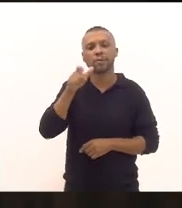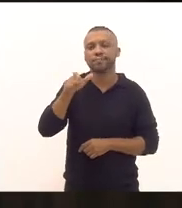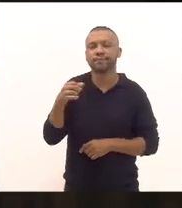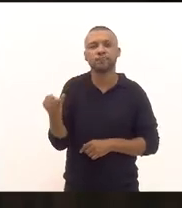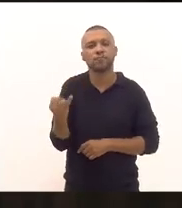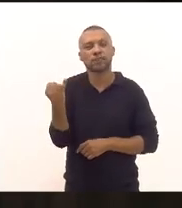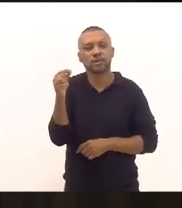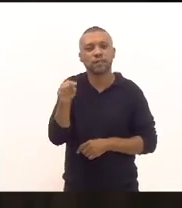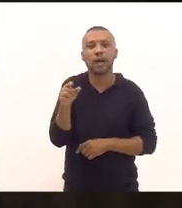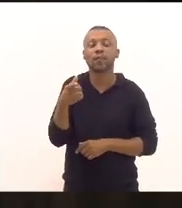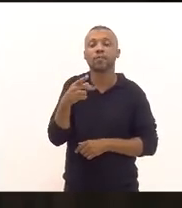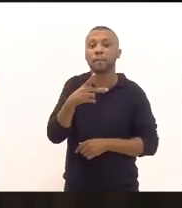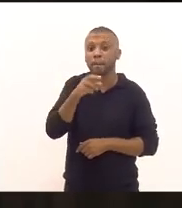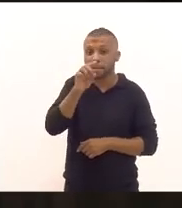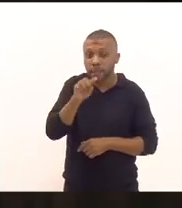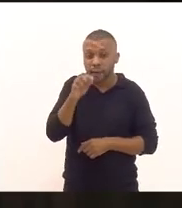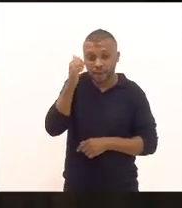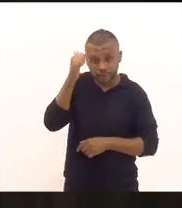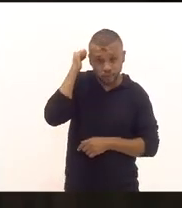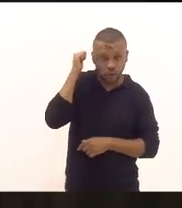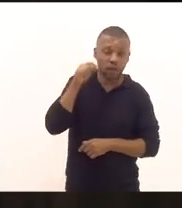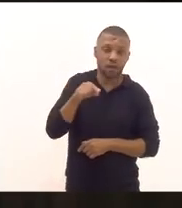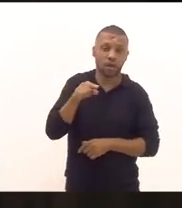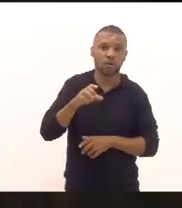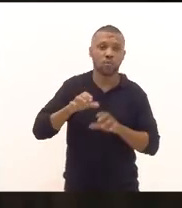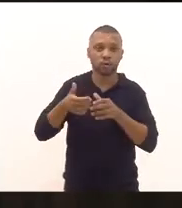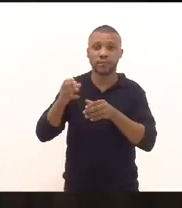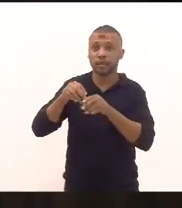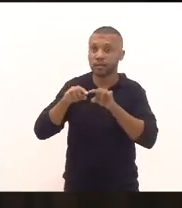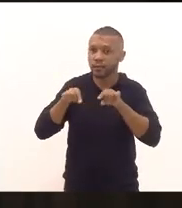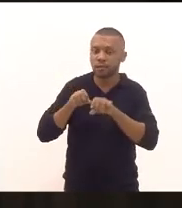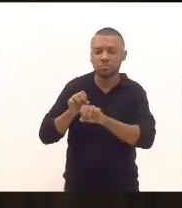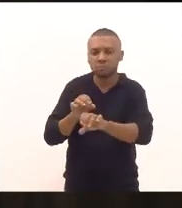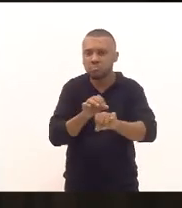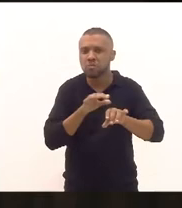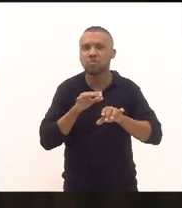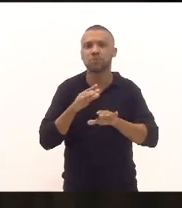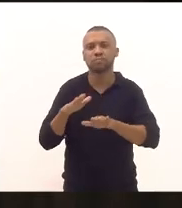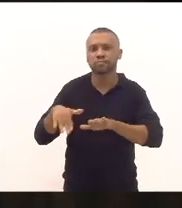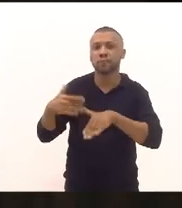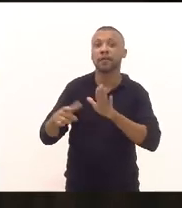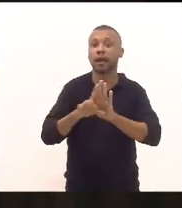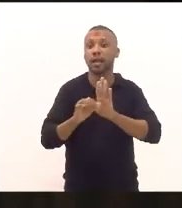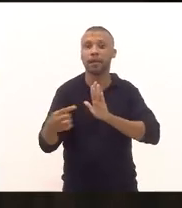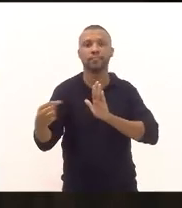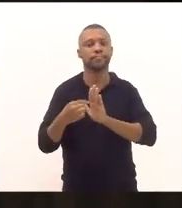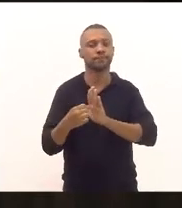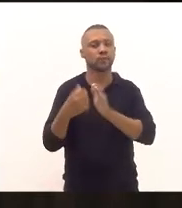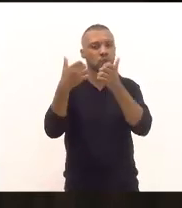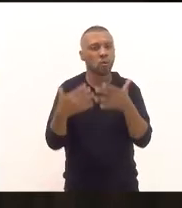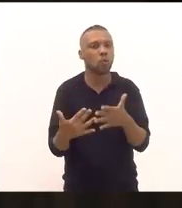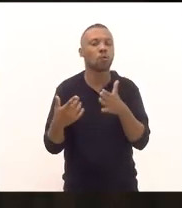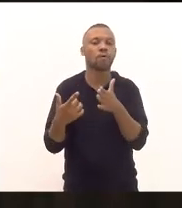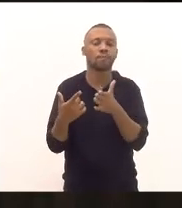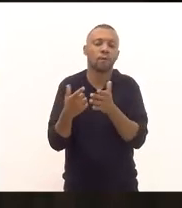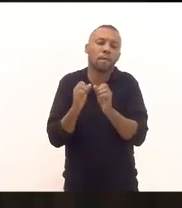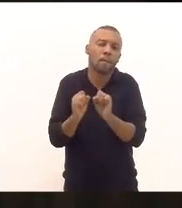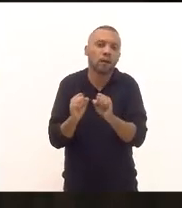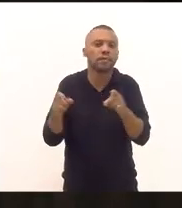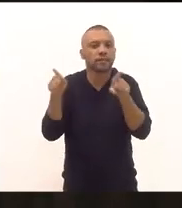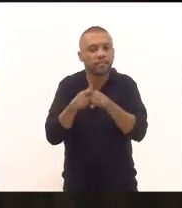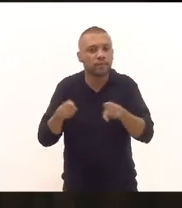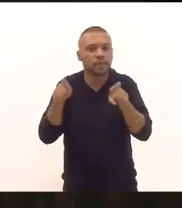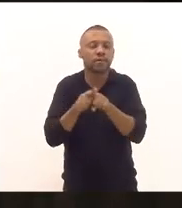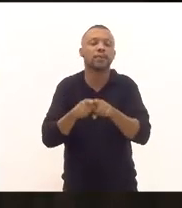importante que tá no pré-vestibular comunitário que tá dentro das salas de aula fazendo com que a lei possa